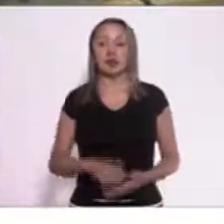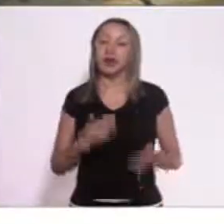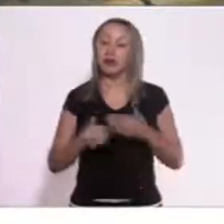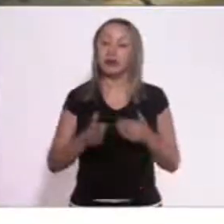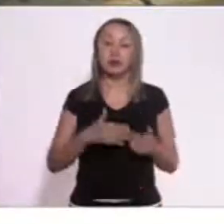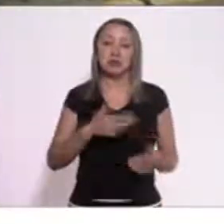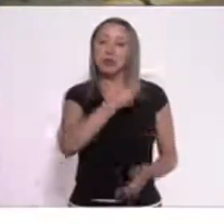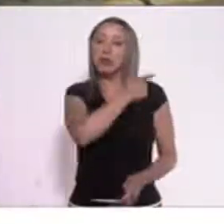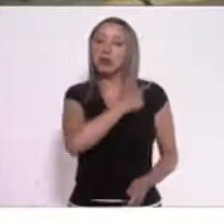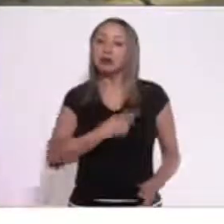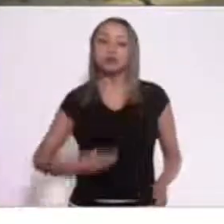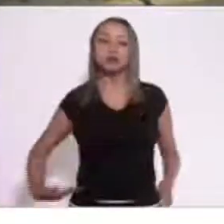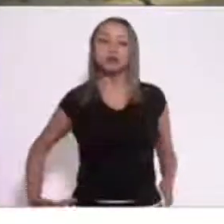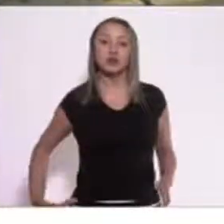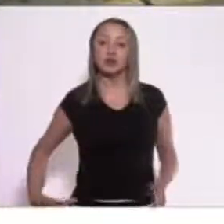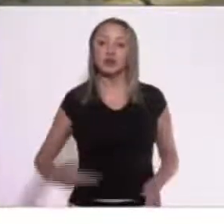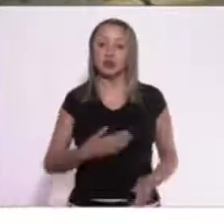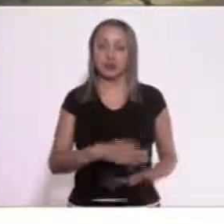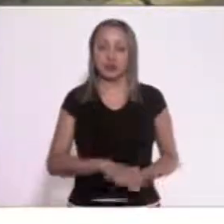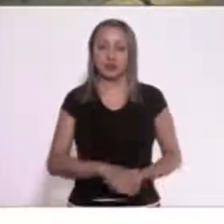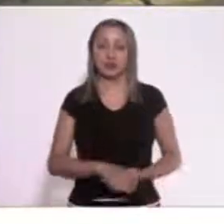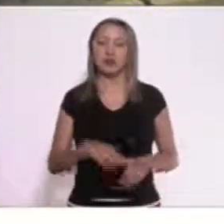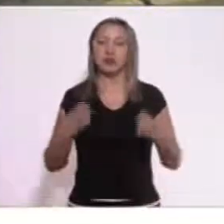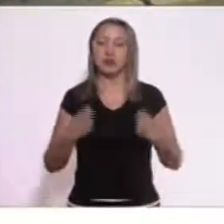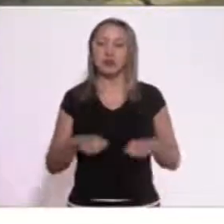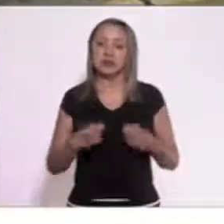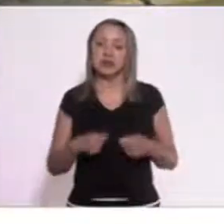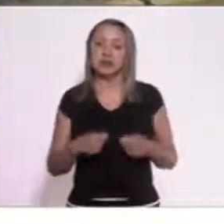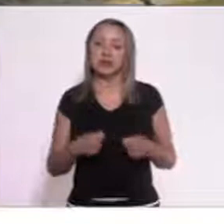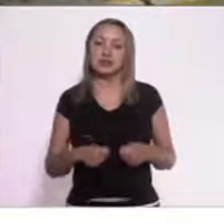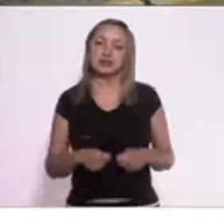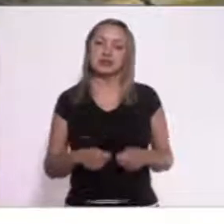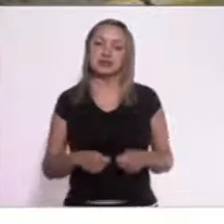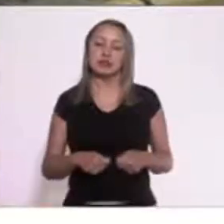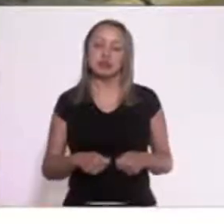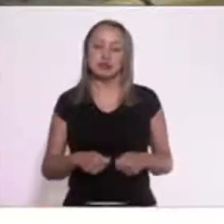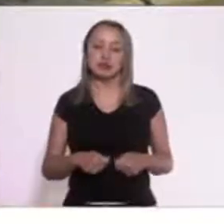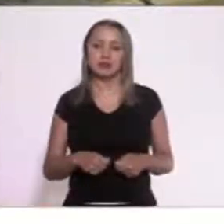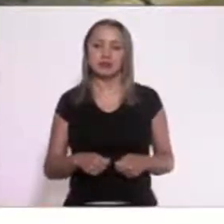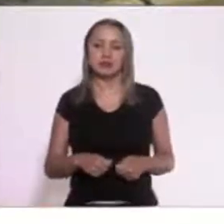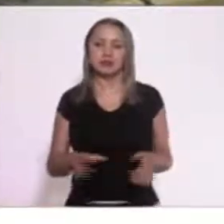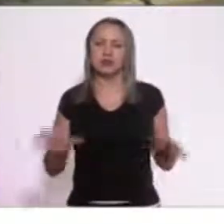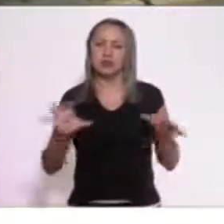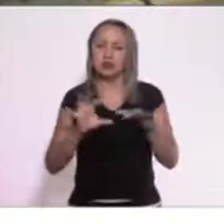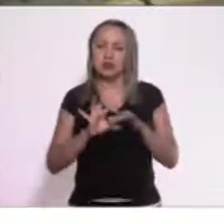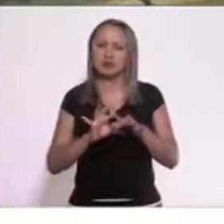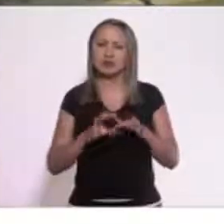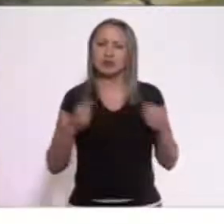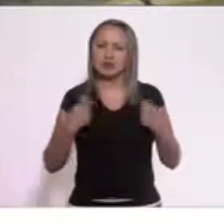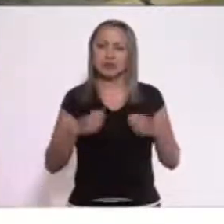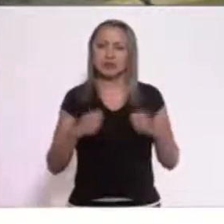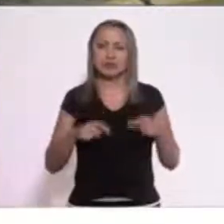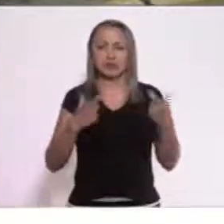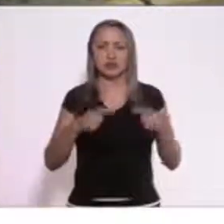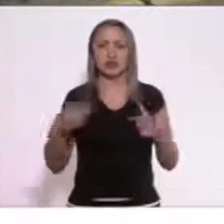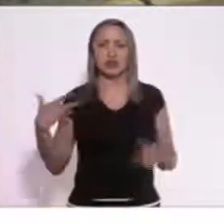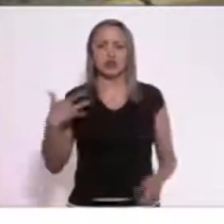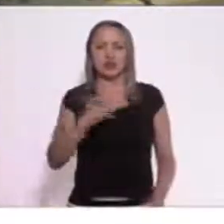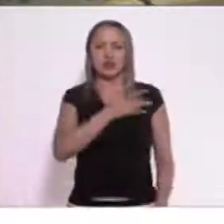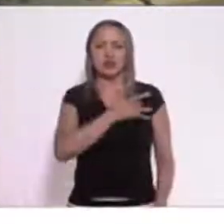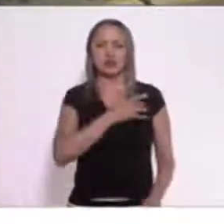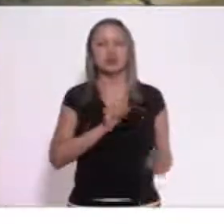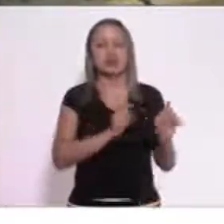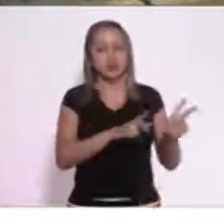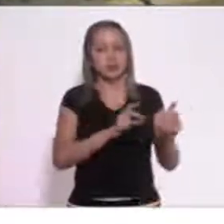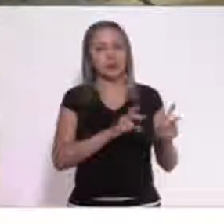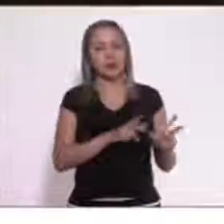governo. Não está na lei de responsabilidade fiscal, porque precisa de unidade de saúde, por aí vai. Então,